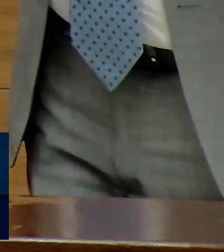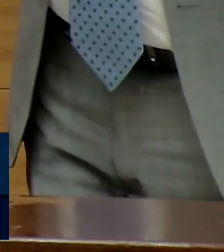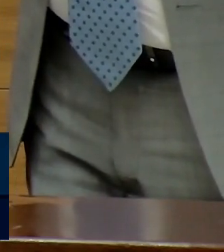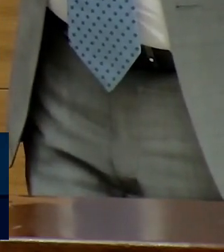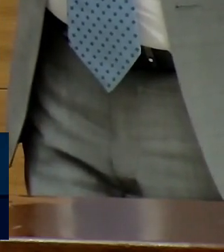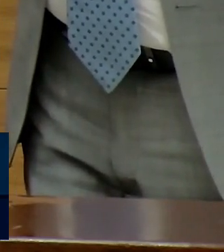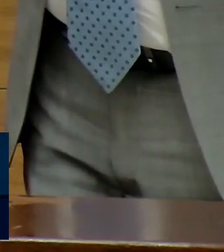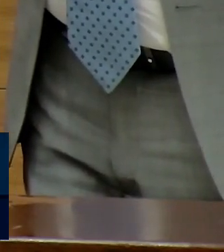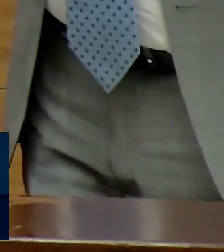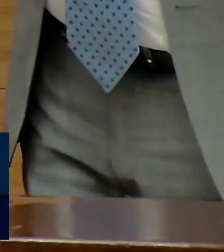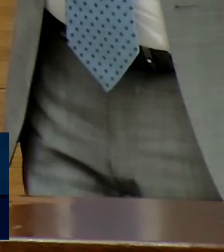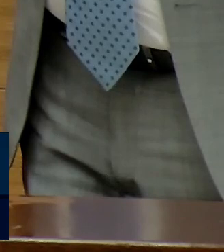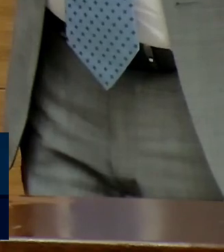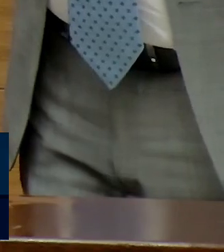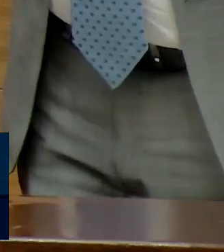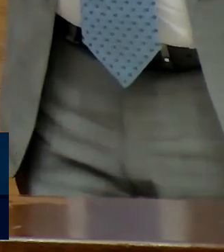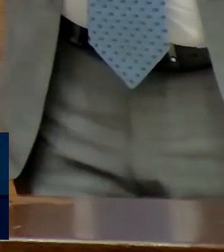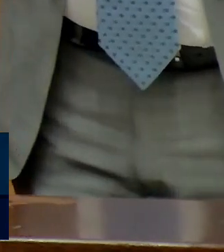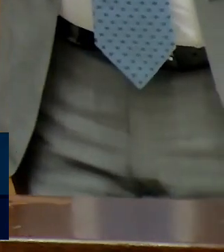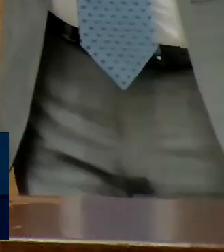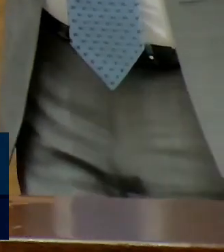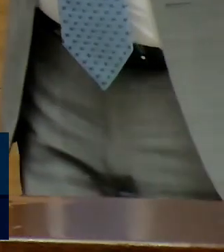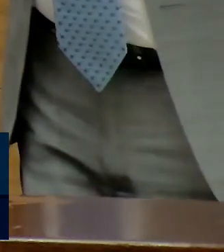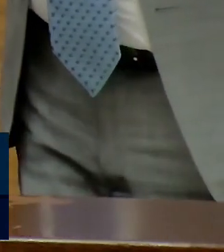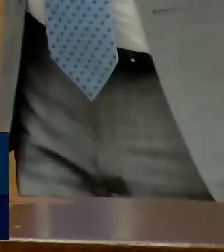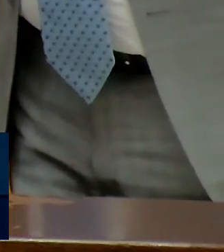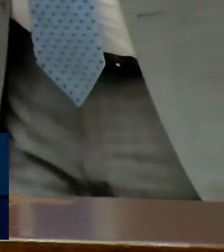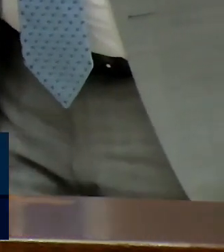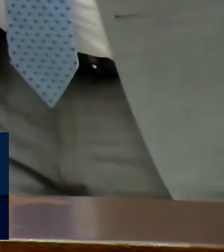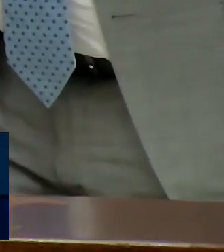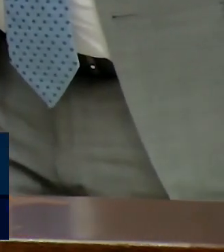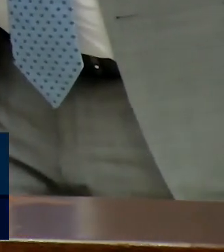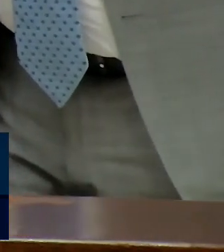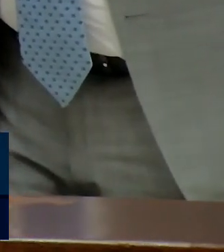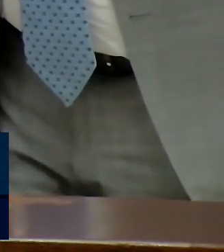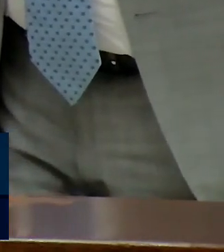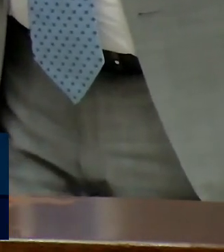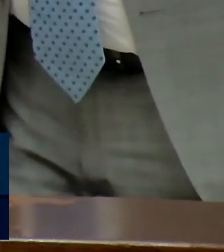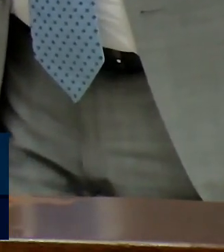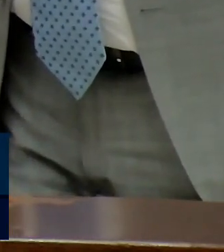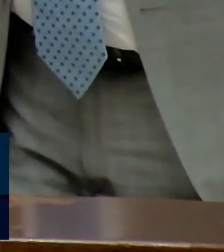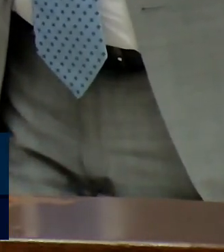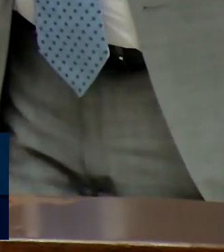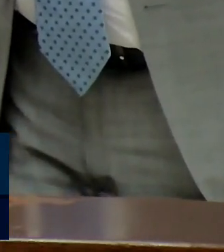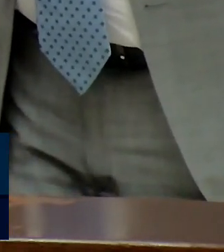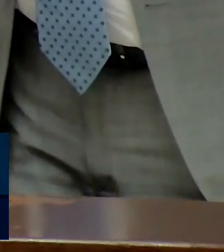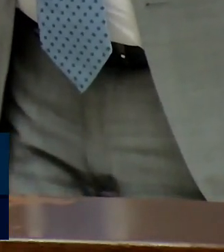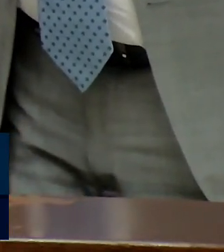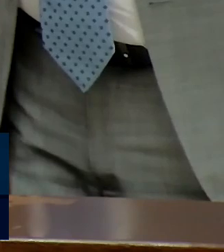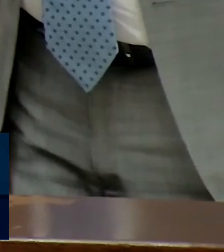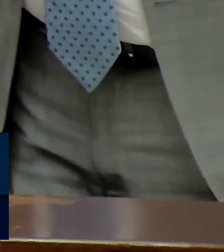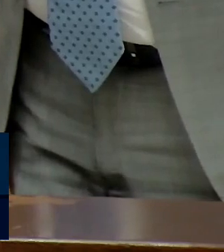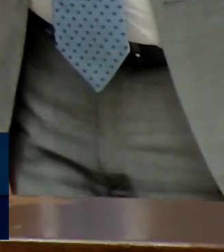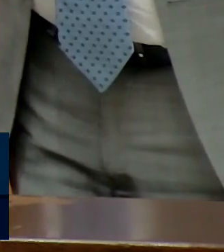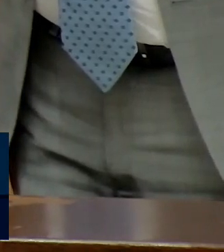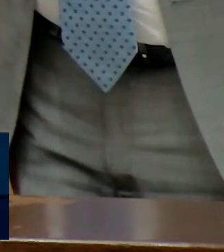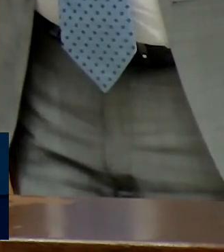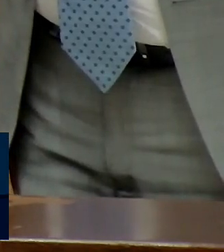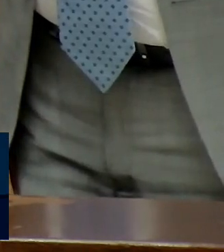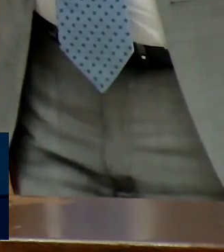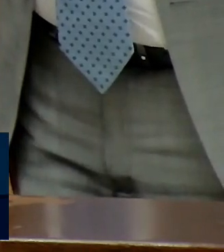63ª sessão ordinária da 20ª legislatura, 1º de agosto de 2023. As proposituras: projeto de